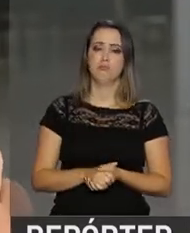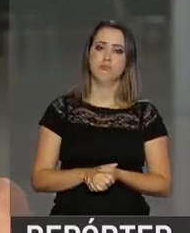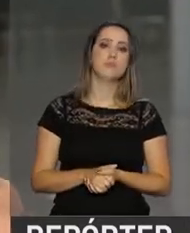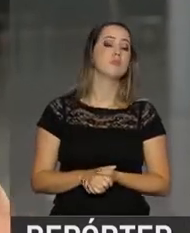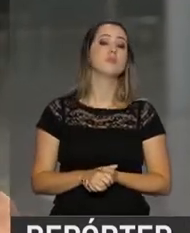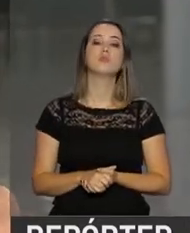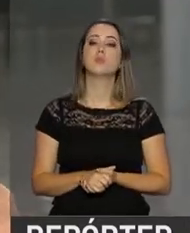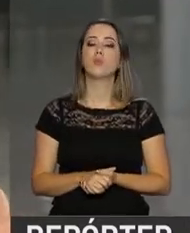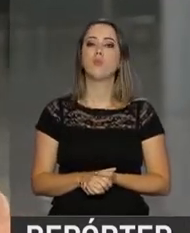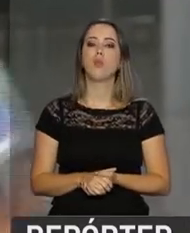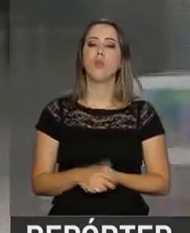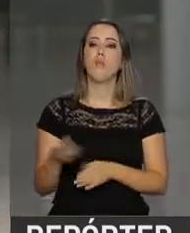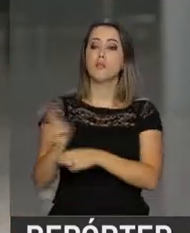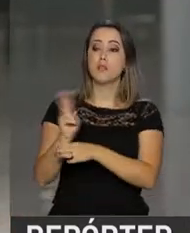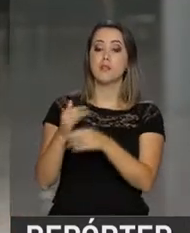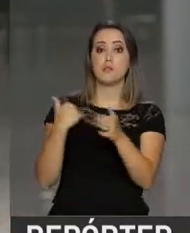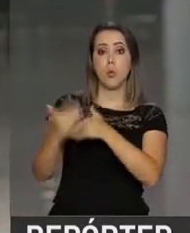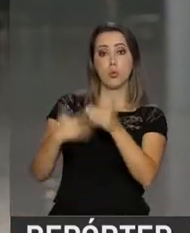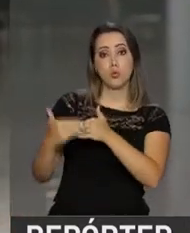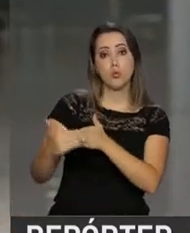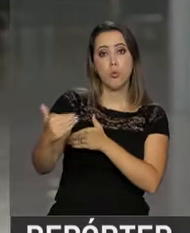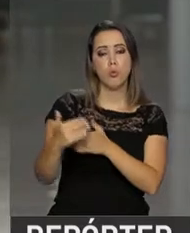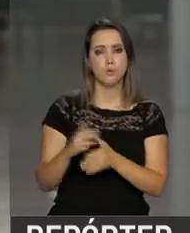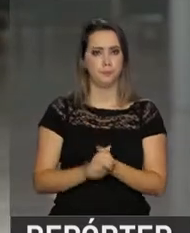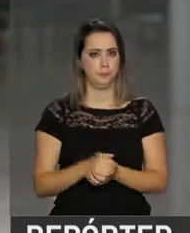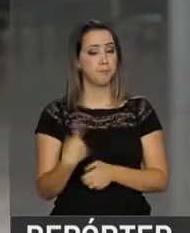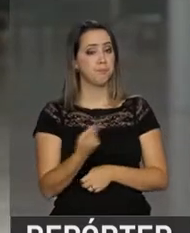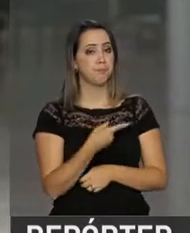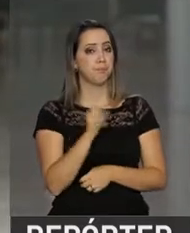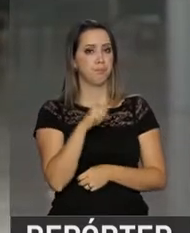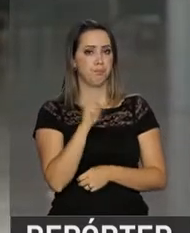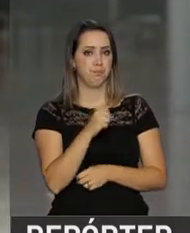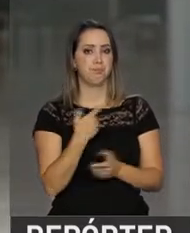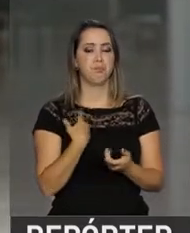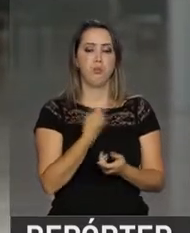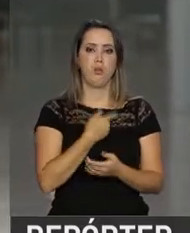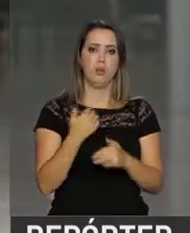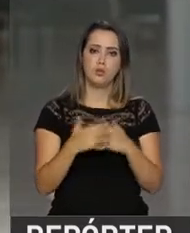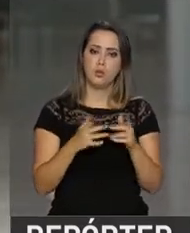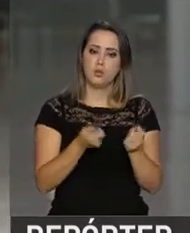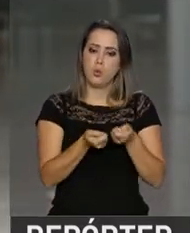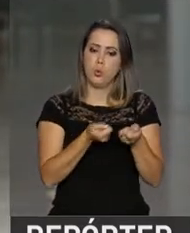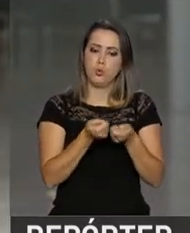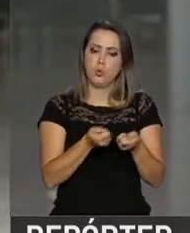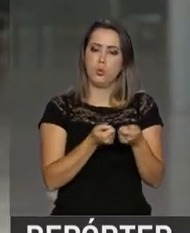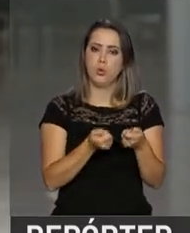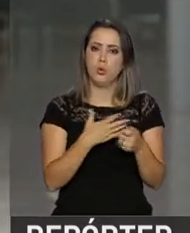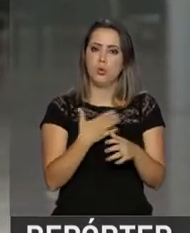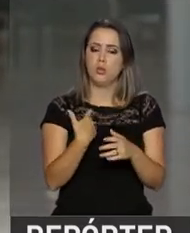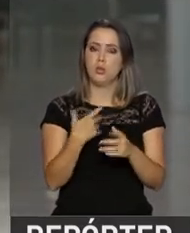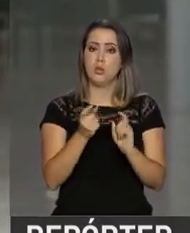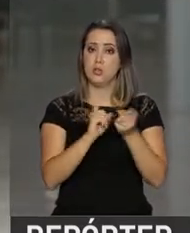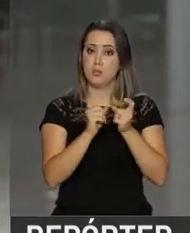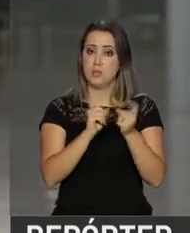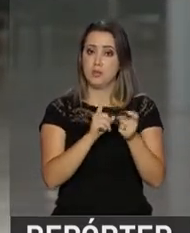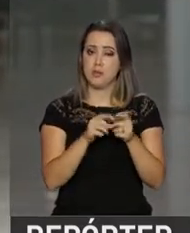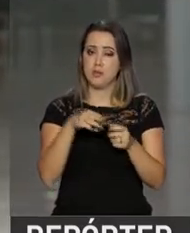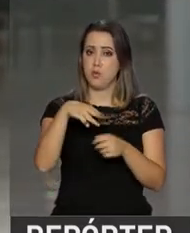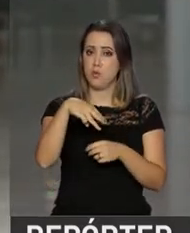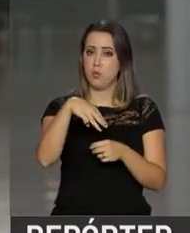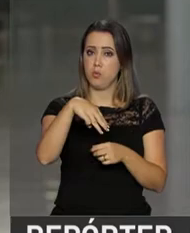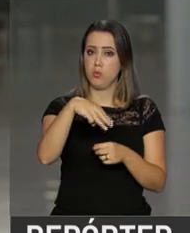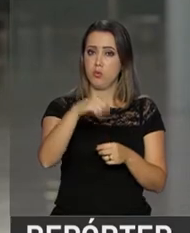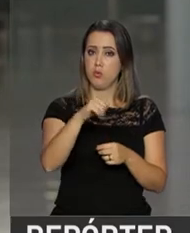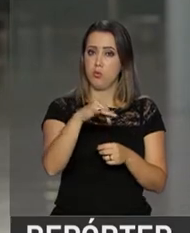o pente fino é contínuo agora nós aperfeiçoamos a governança do programa bolsa família a partir de maio